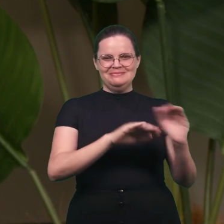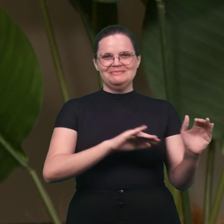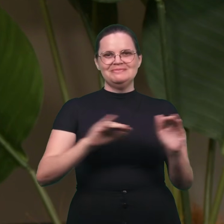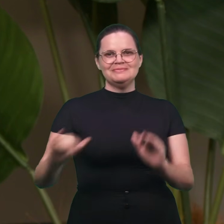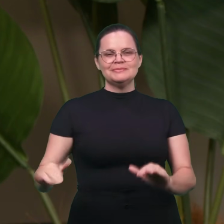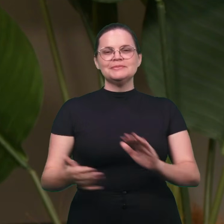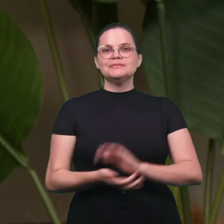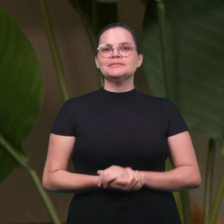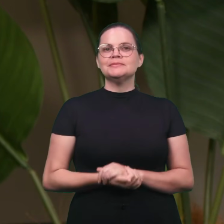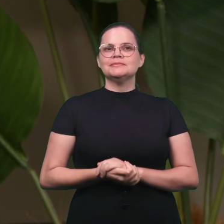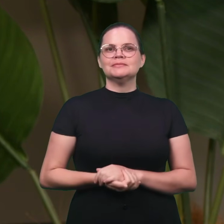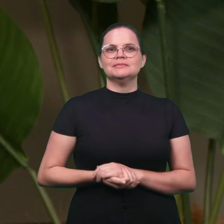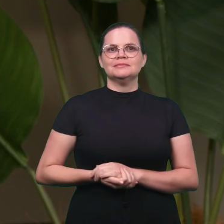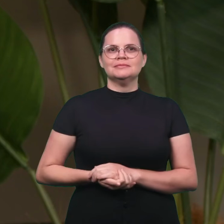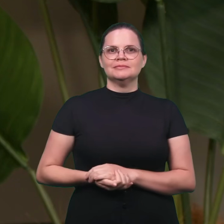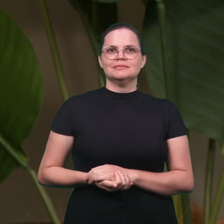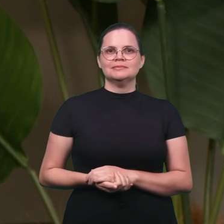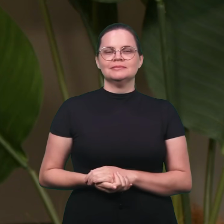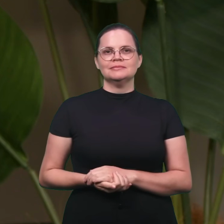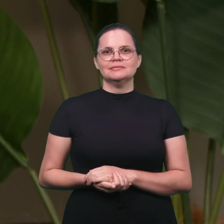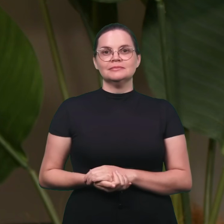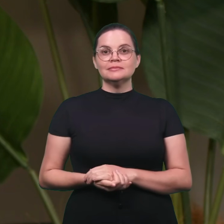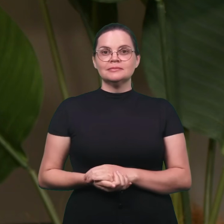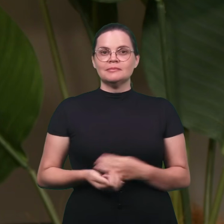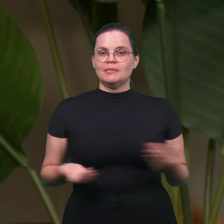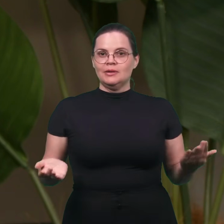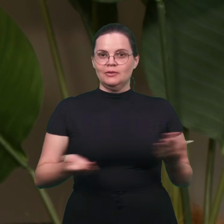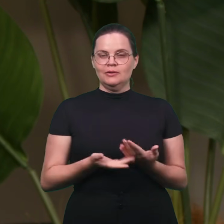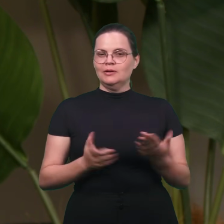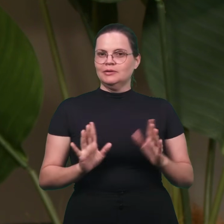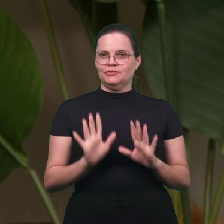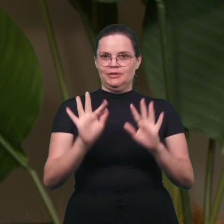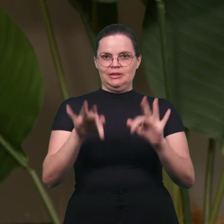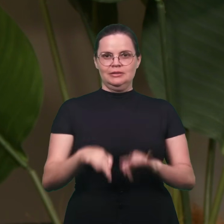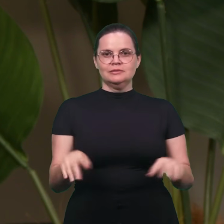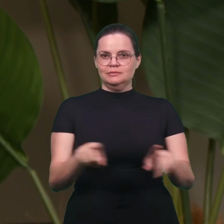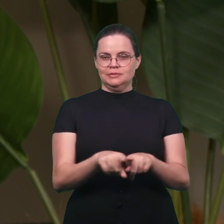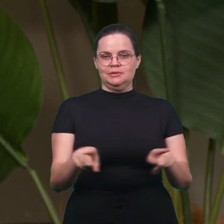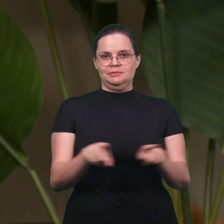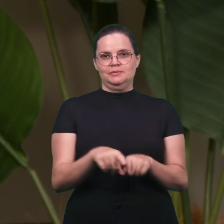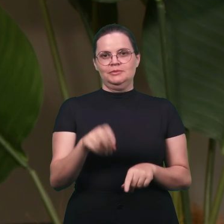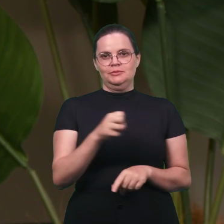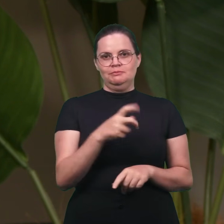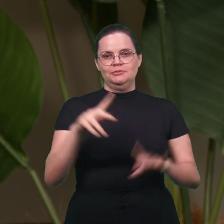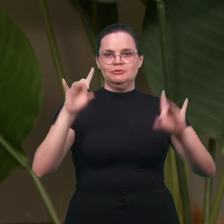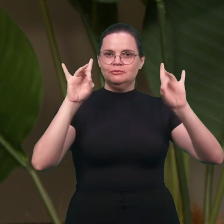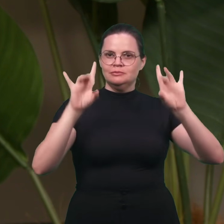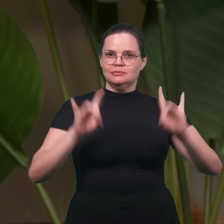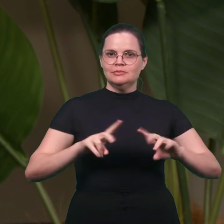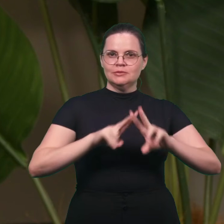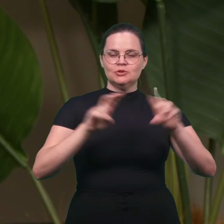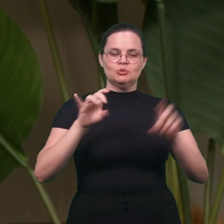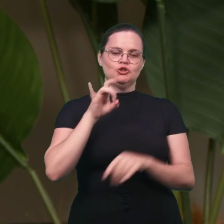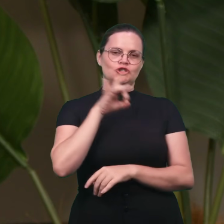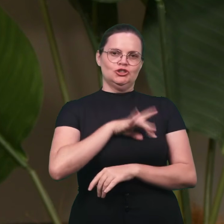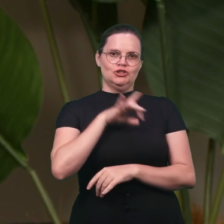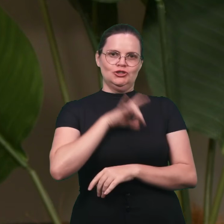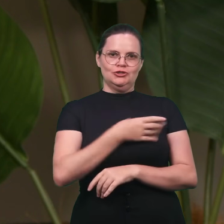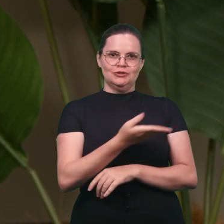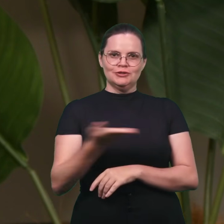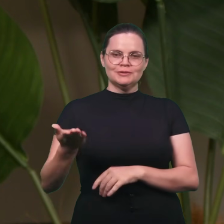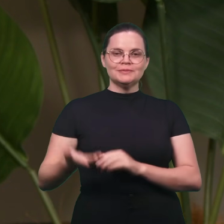Amém. Queridos irmãos, encerramos mais este episódio com especial Chile